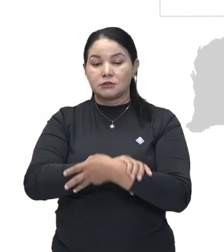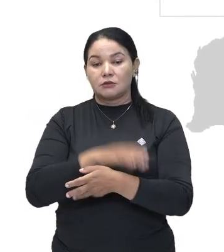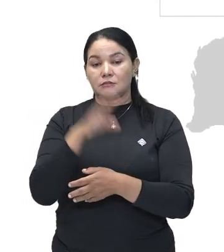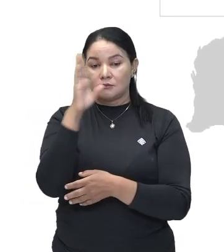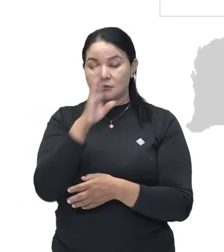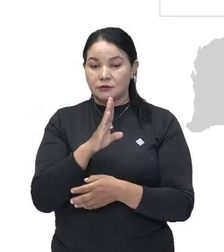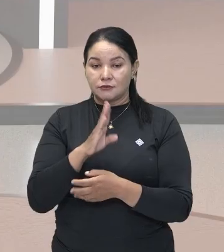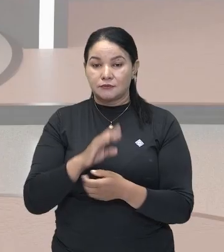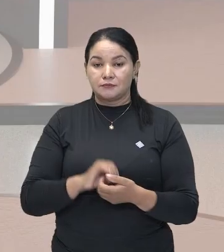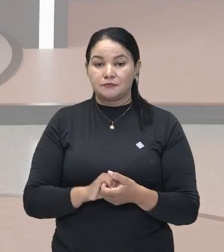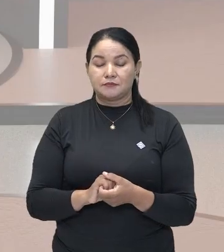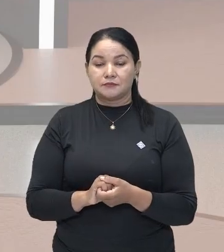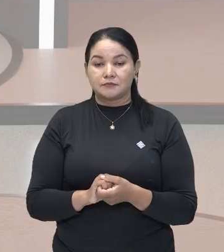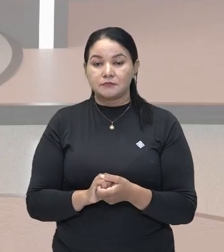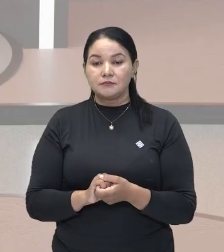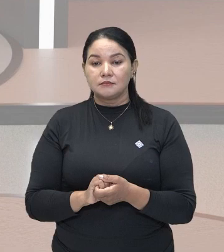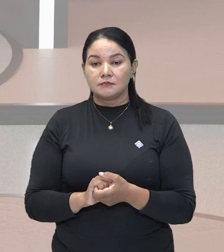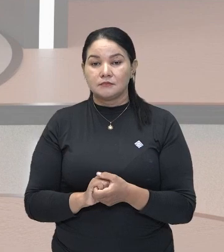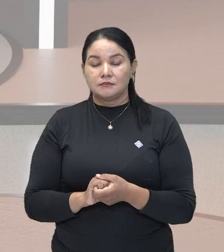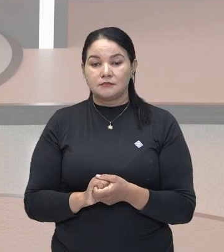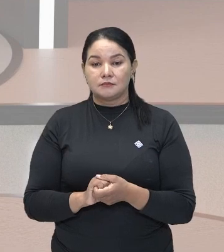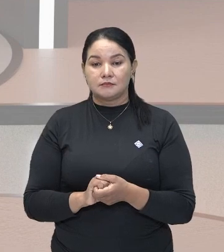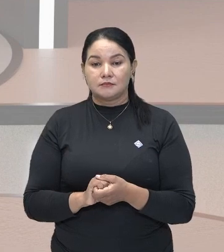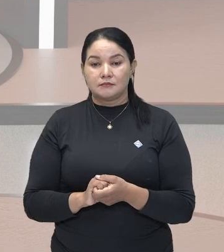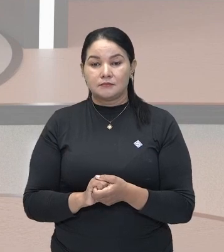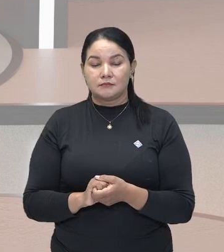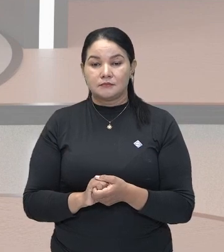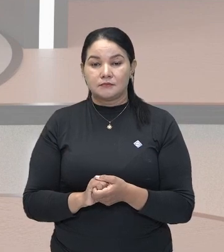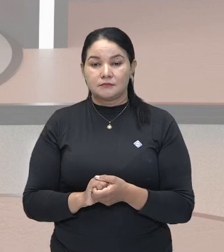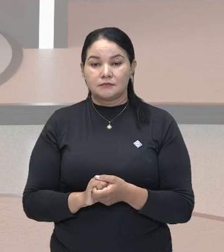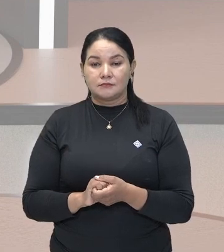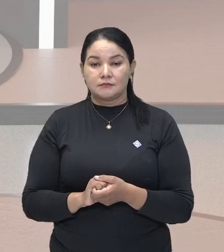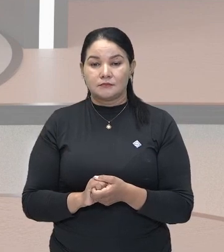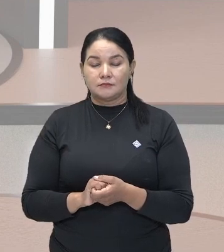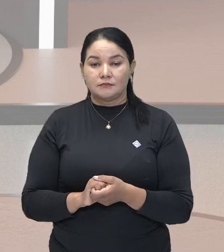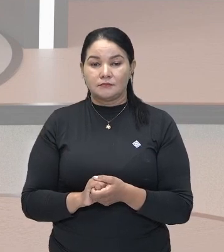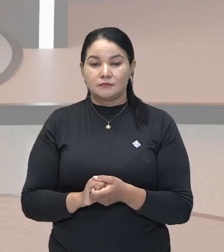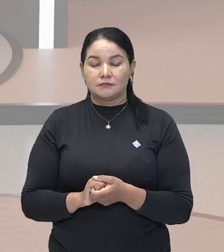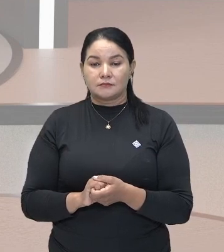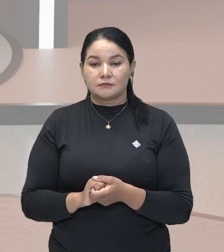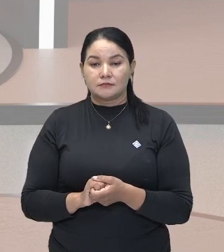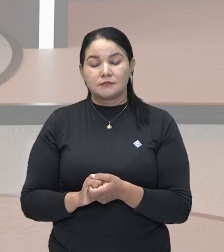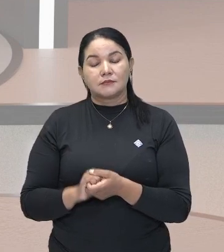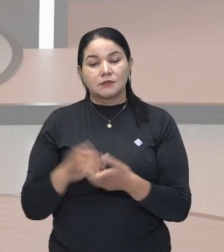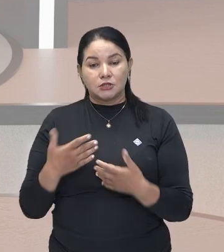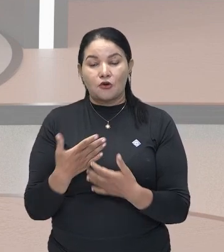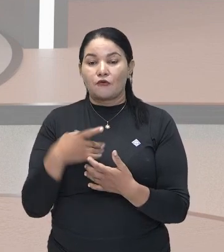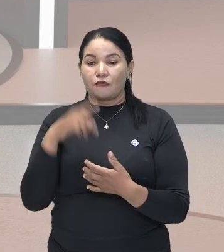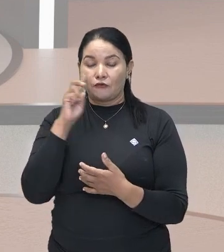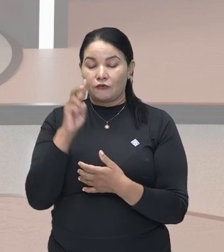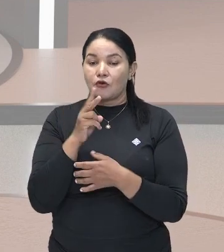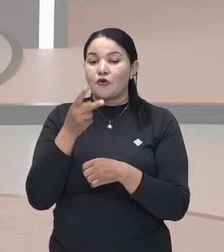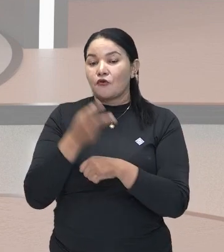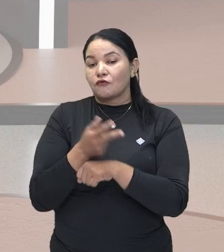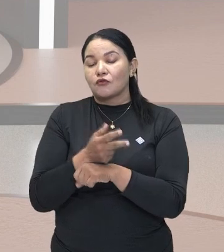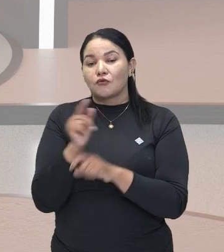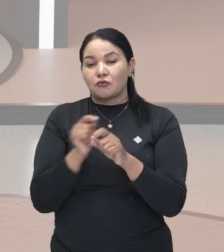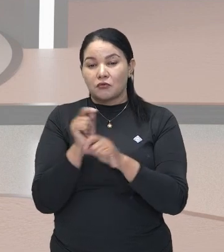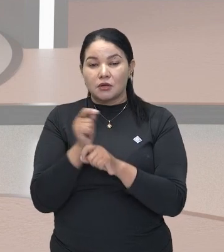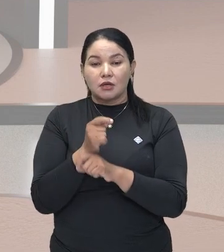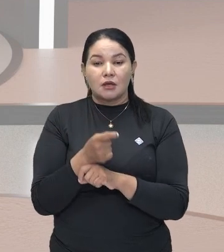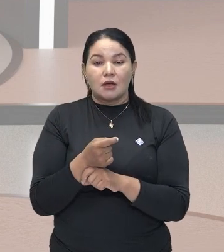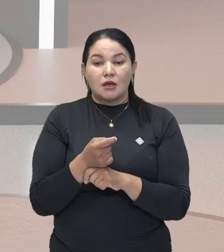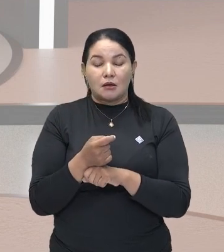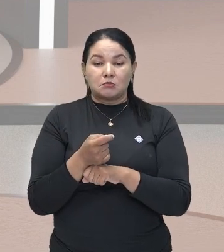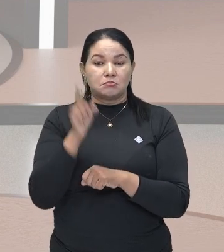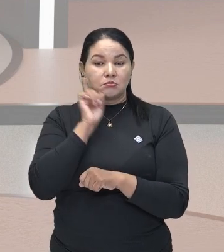Brasil. Então, gente, a partir desse vídeo a gente também pode observar aí, né, que os Estados Unidos, essa